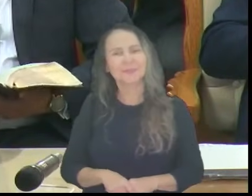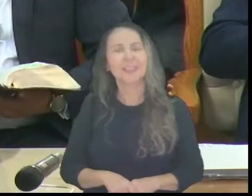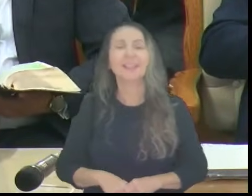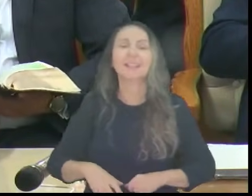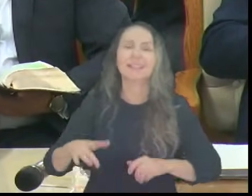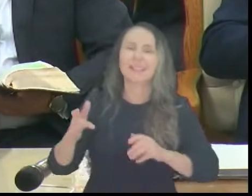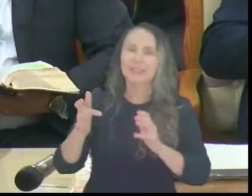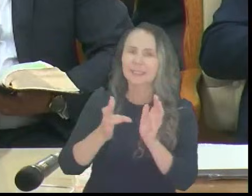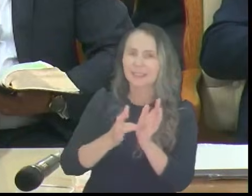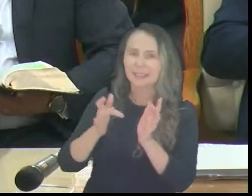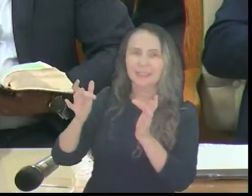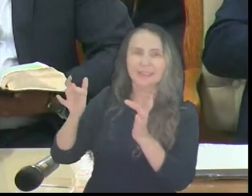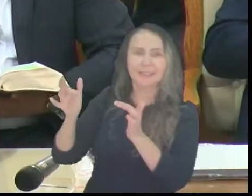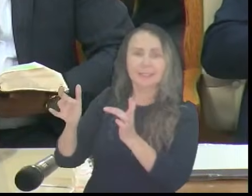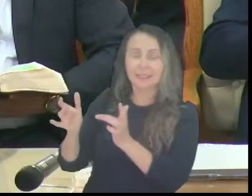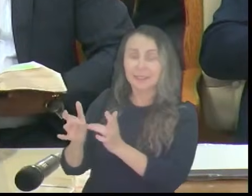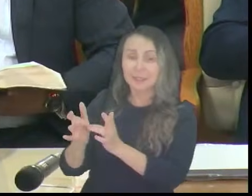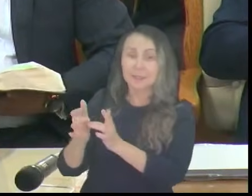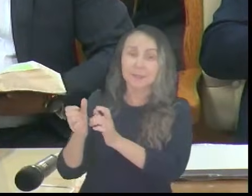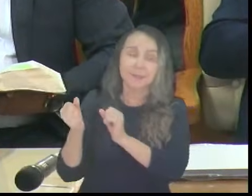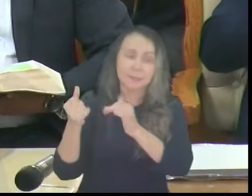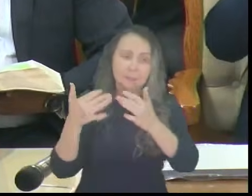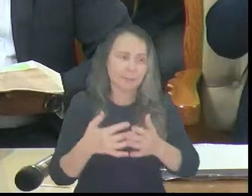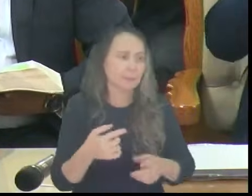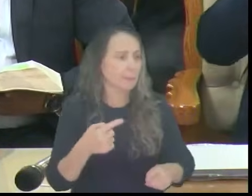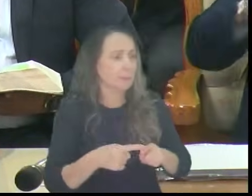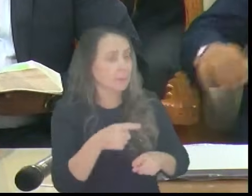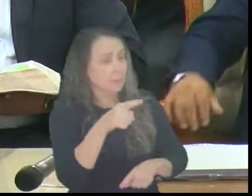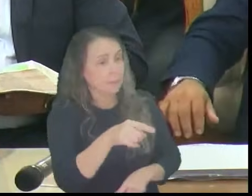Jesus disse, porque viste e creste,